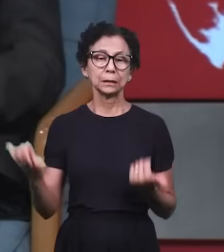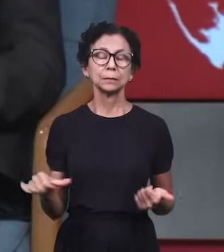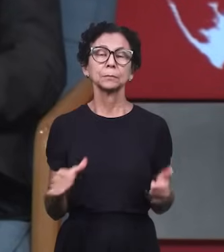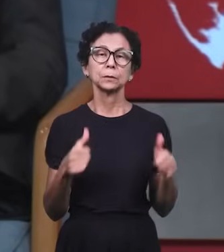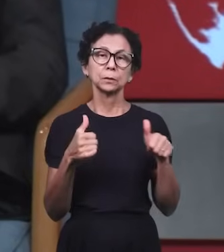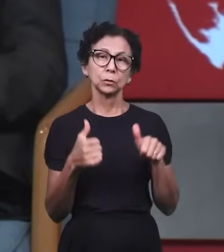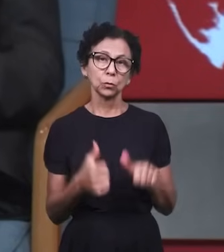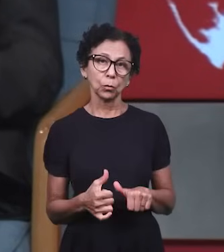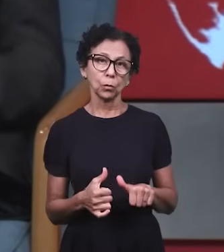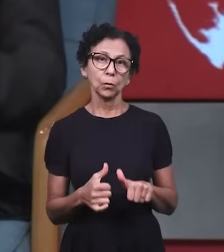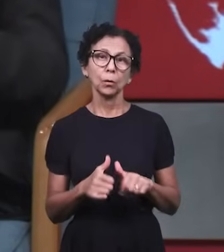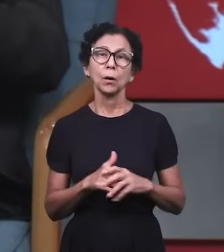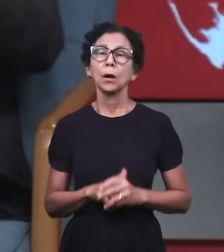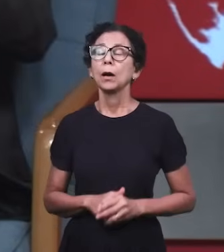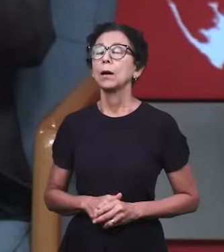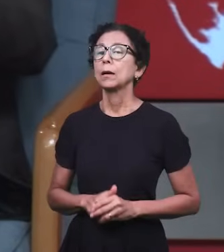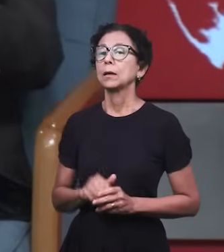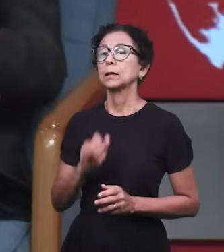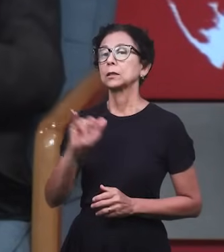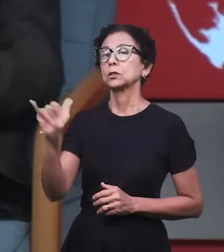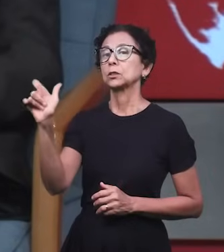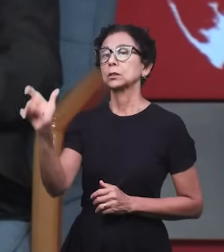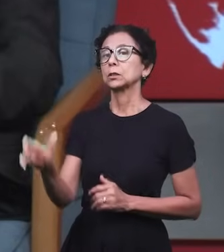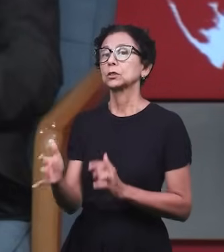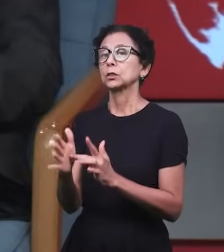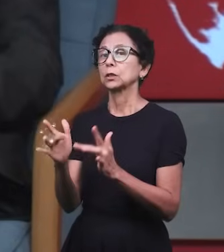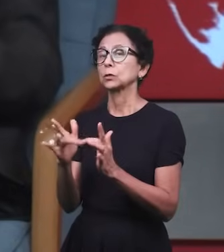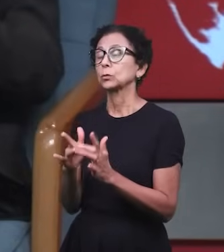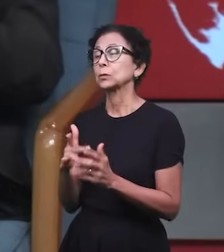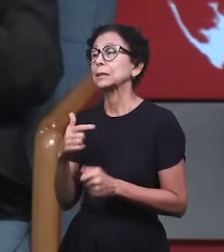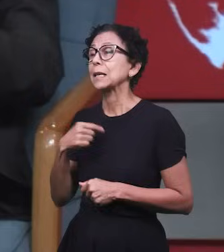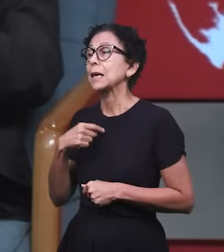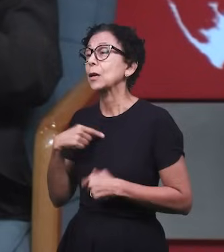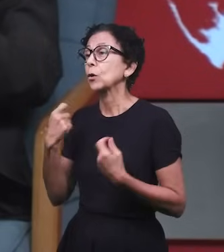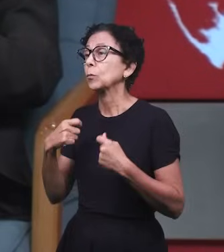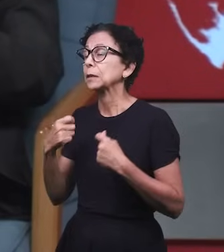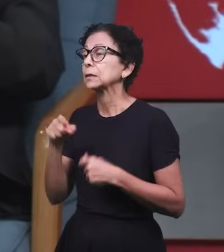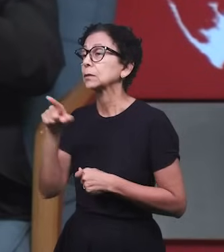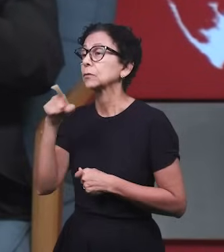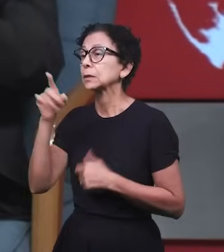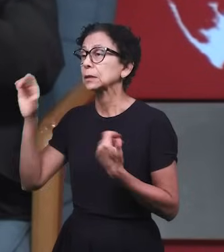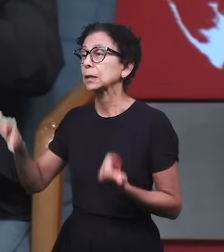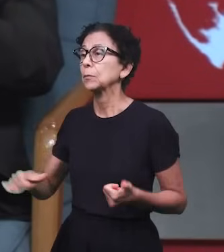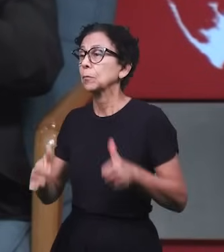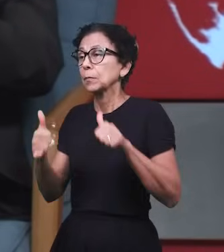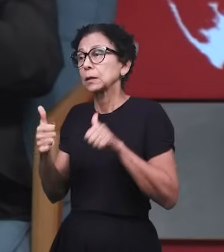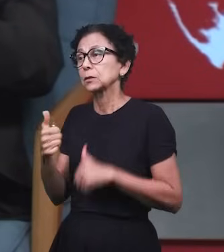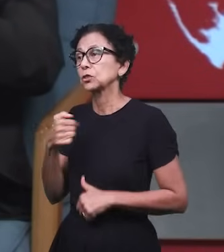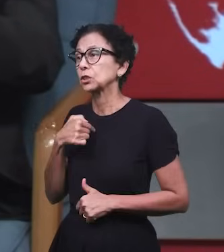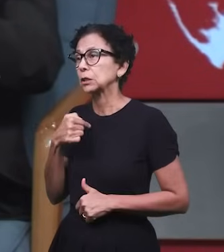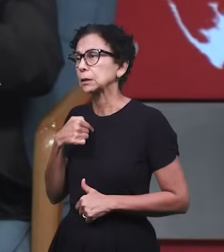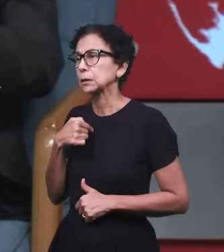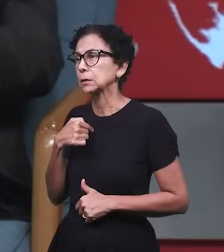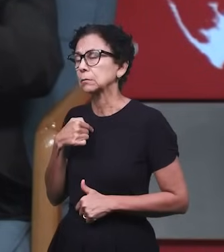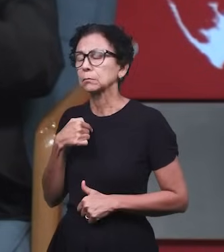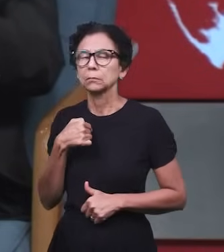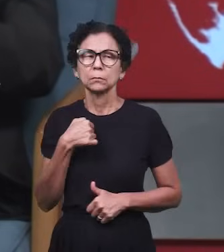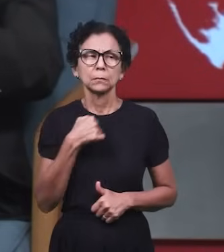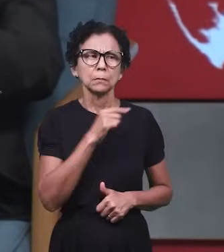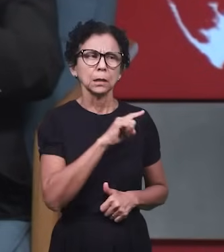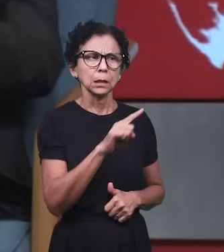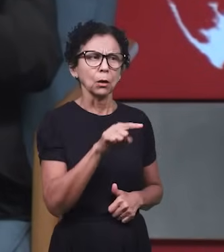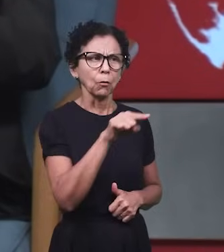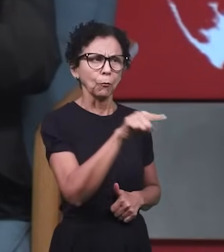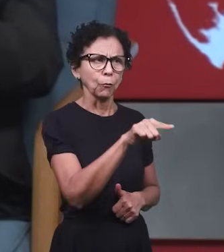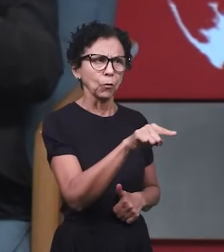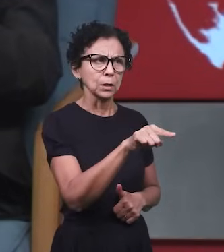ser batizado com o seu batismo, eu careço de ser batizado com o seu batismo. Ele disse, não. Jesus disse, não. Vamos,